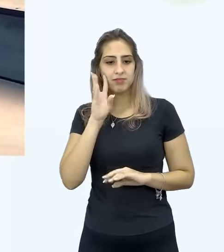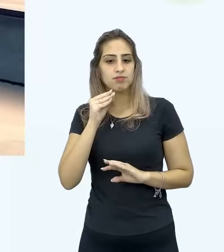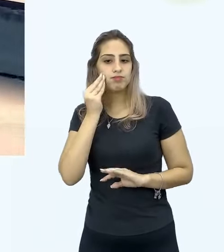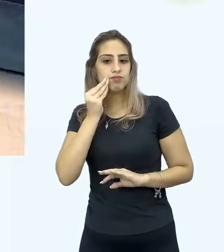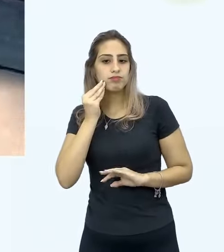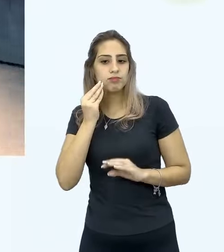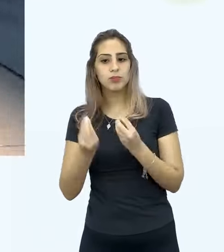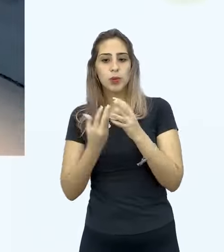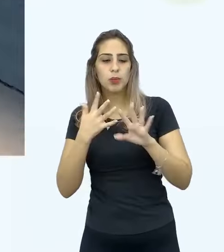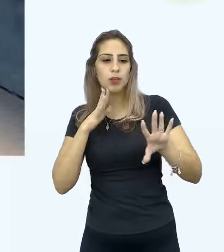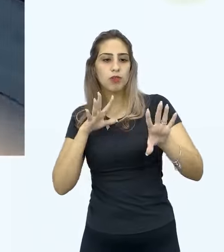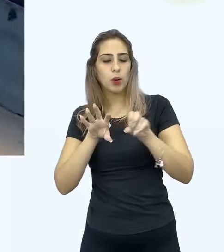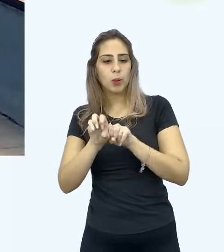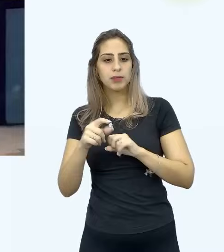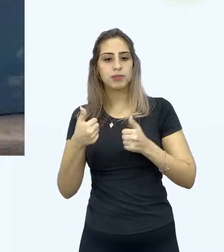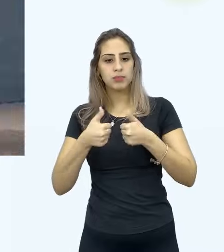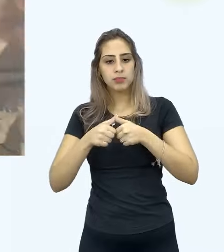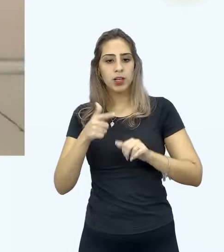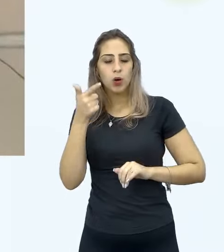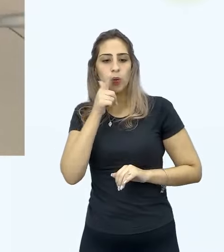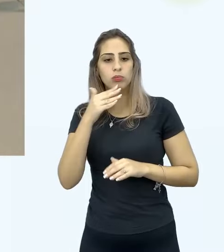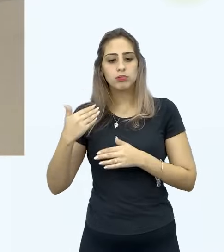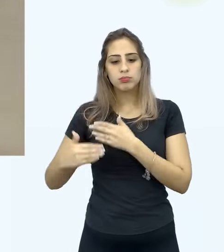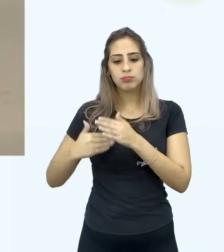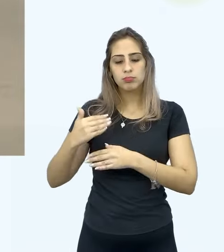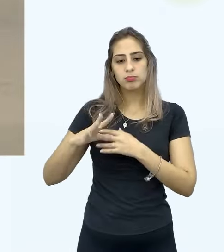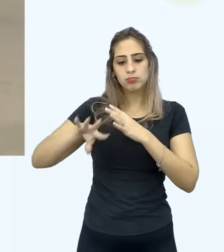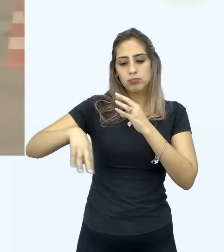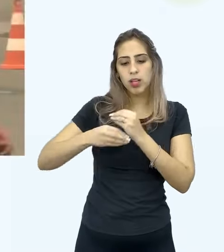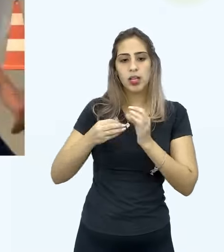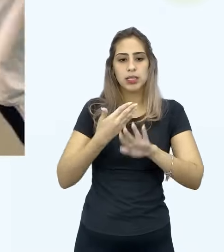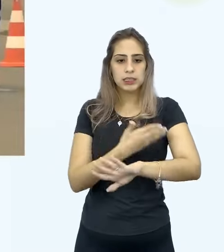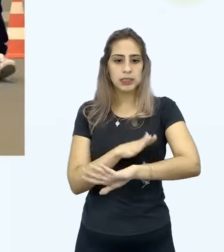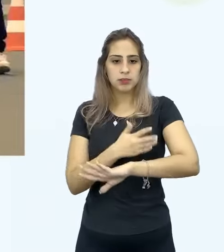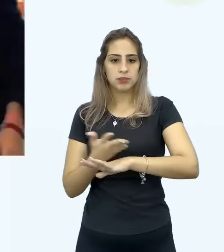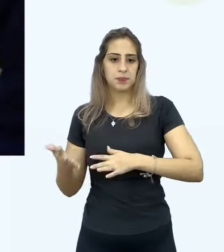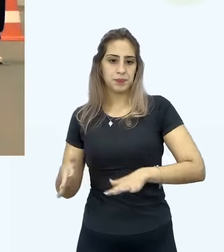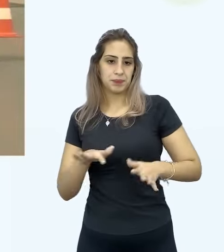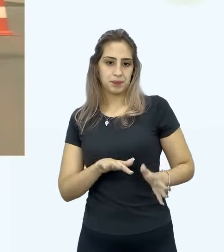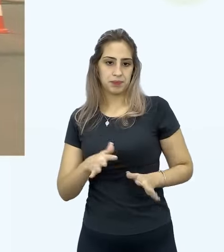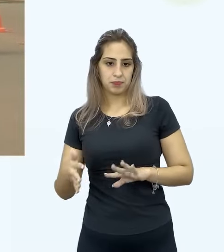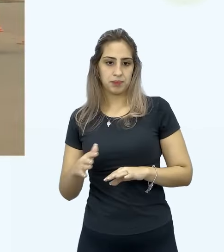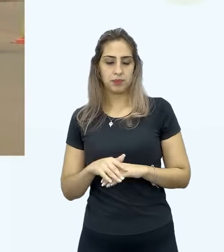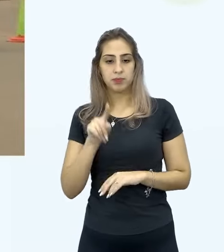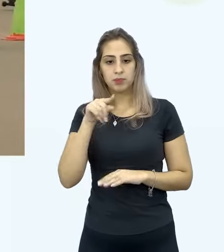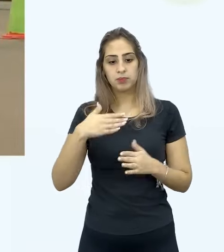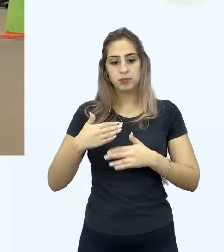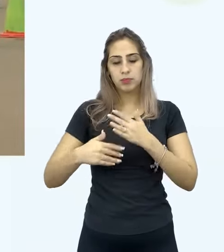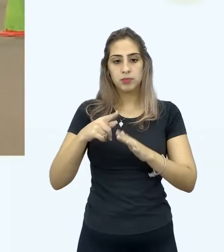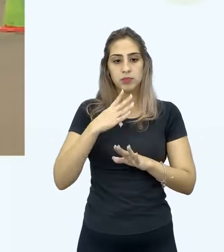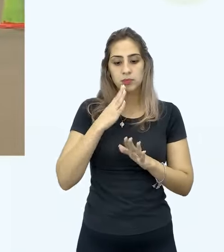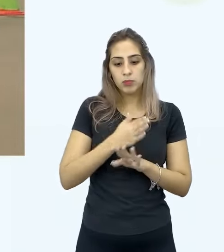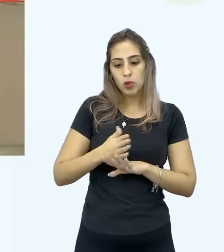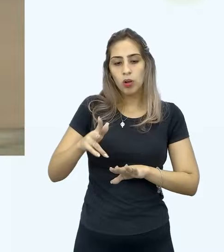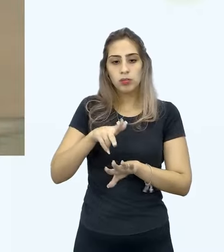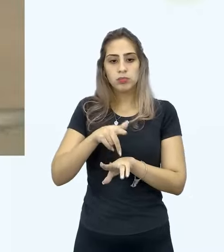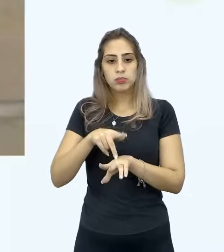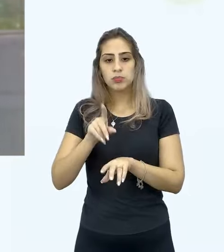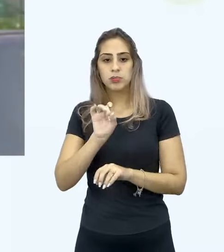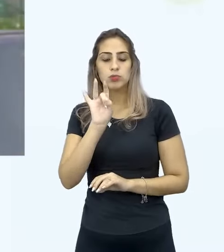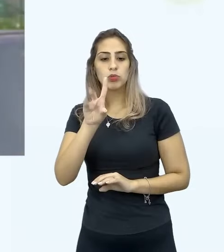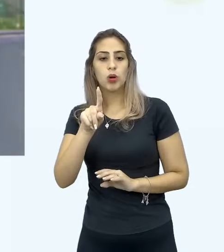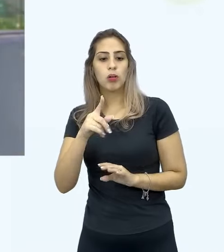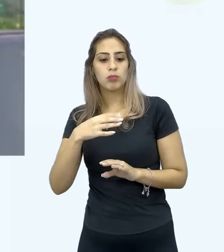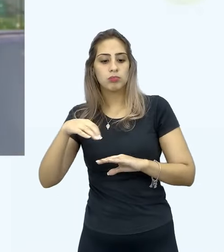experiência, como a formação, para estar conseguindo aplicar exercícios, movimentos, extra às vezes fora do skate, não só sobre